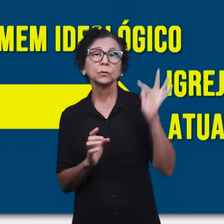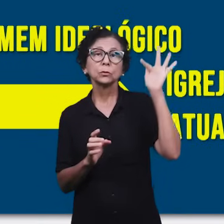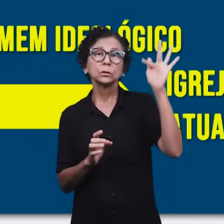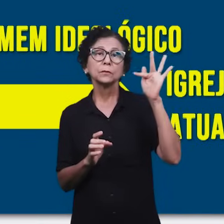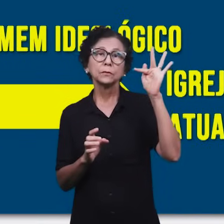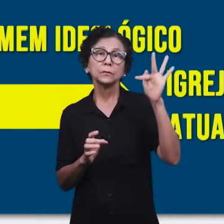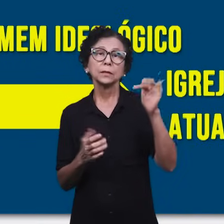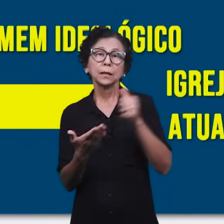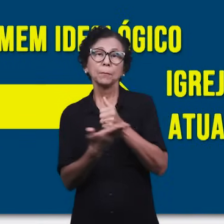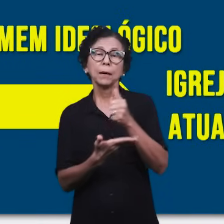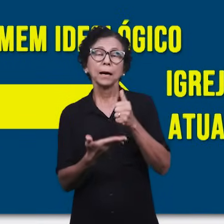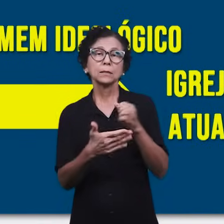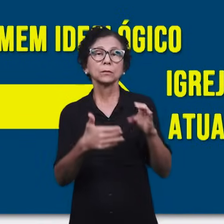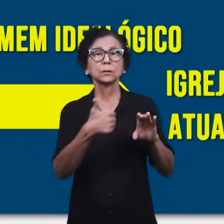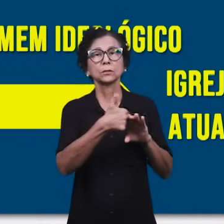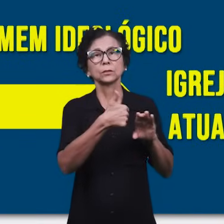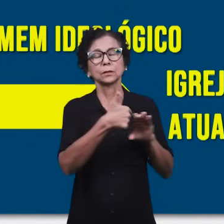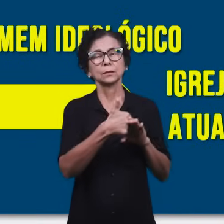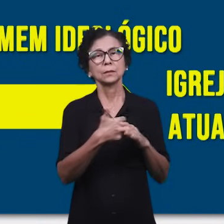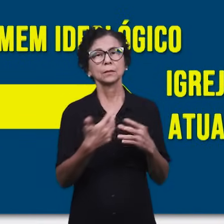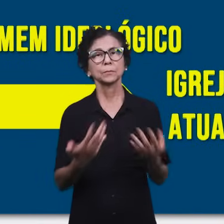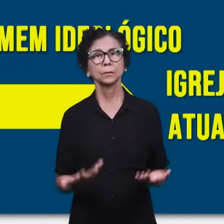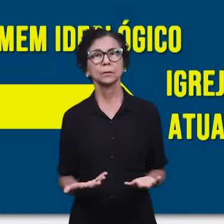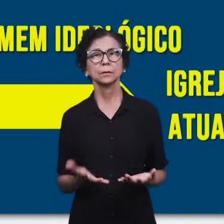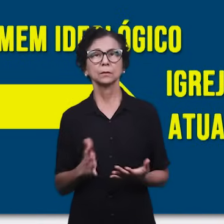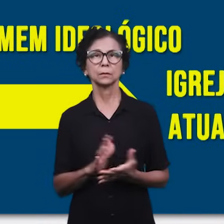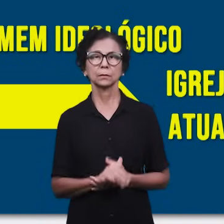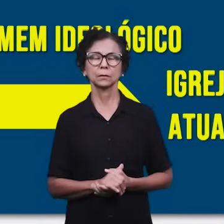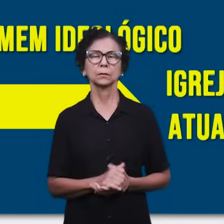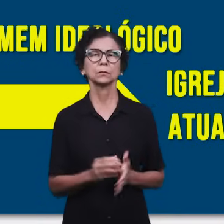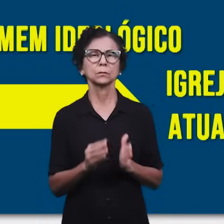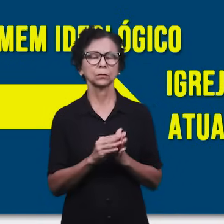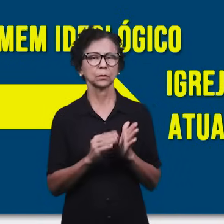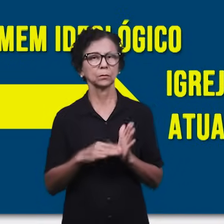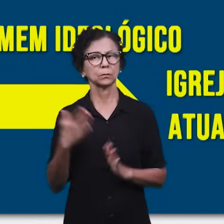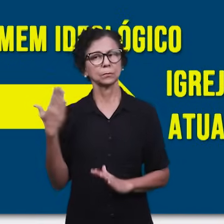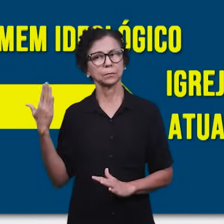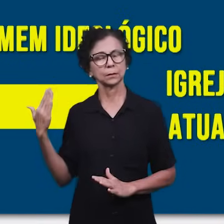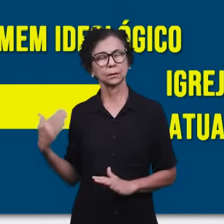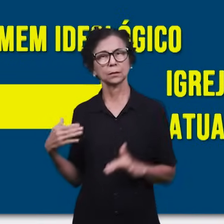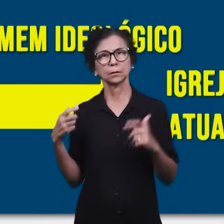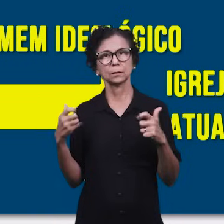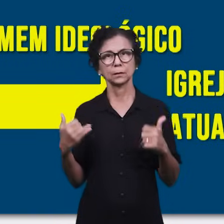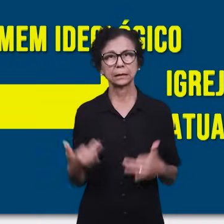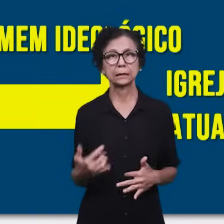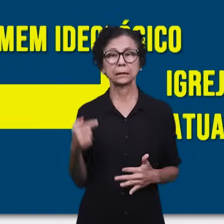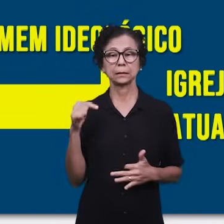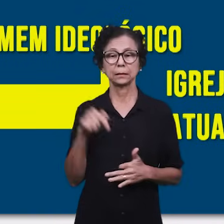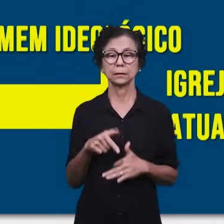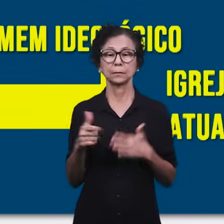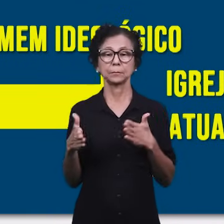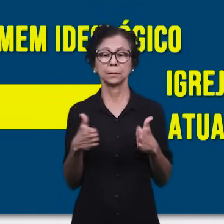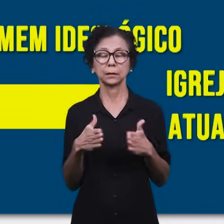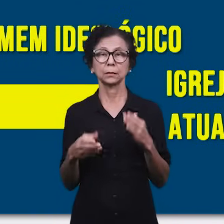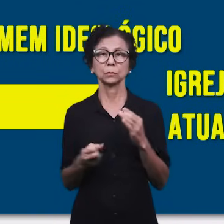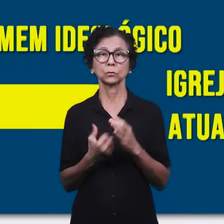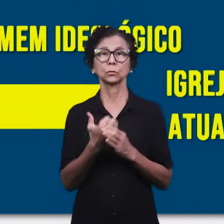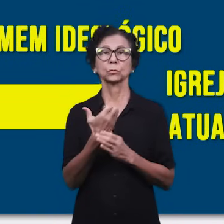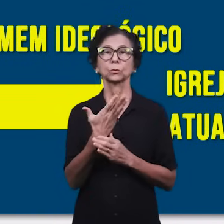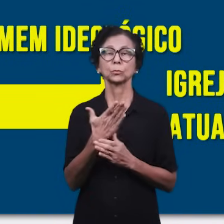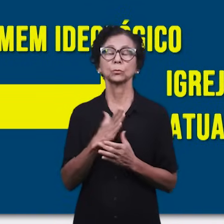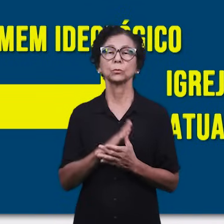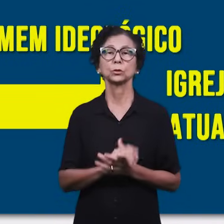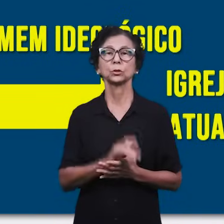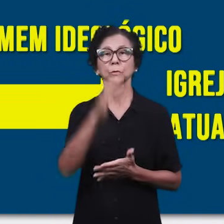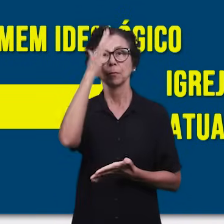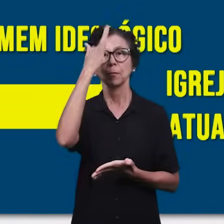o subsídio do cristianismo. Então, nós comentamos em episódios anteriores que nessa época surge